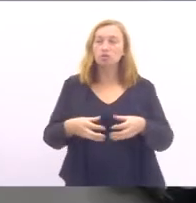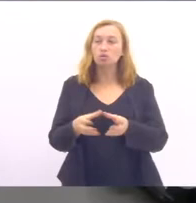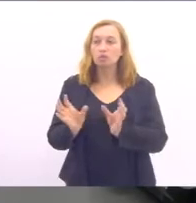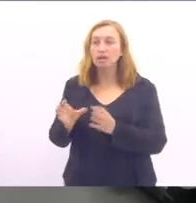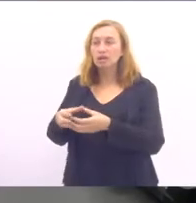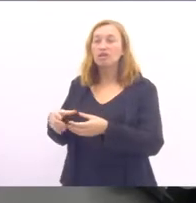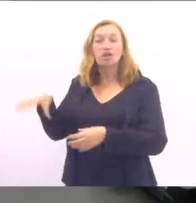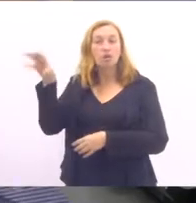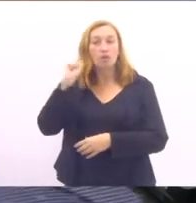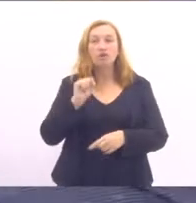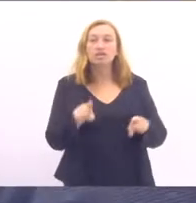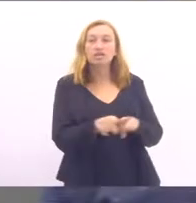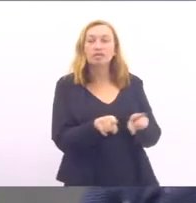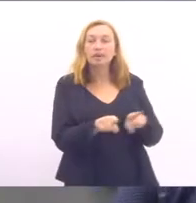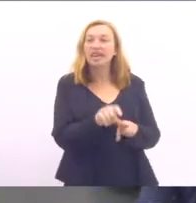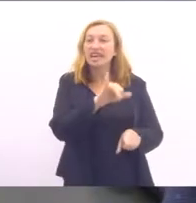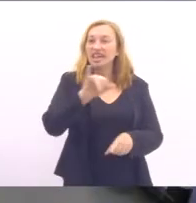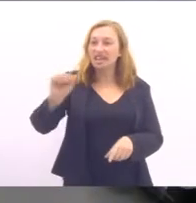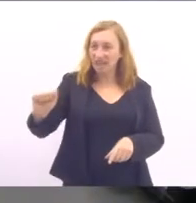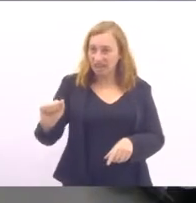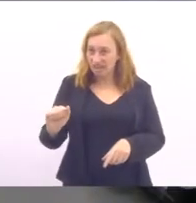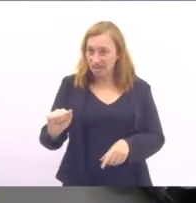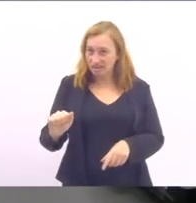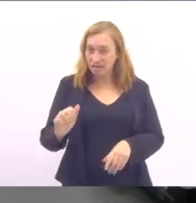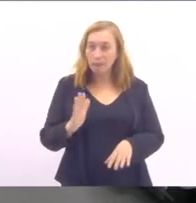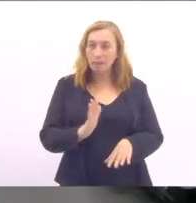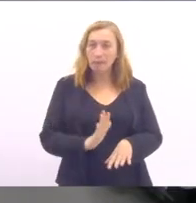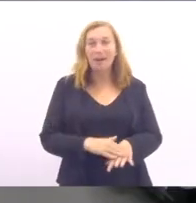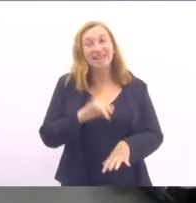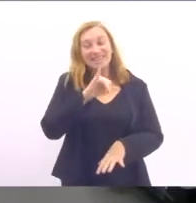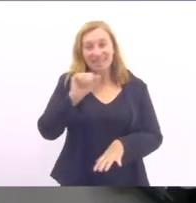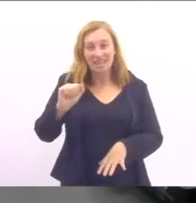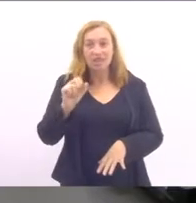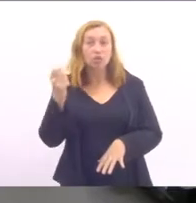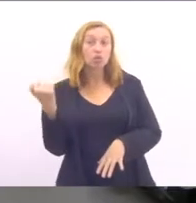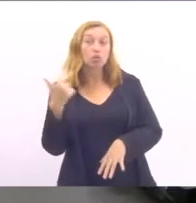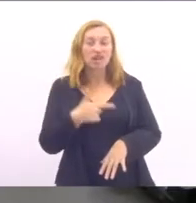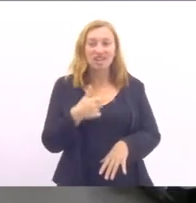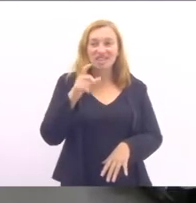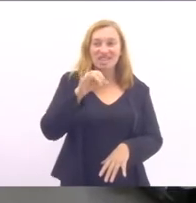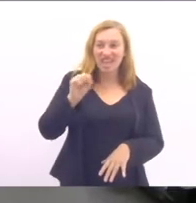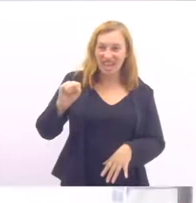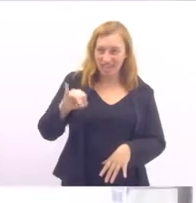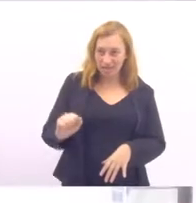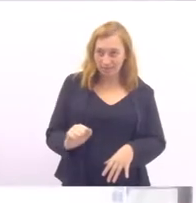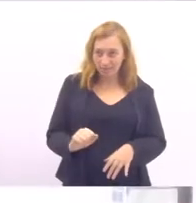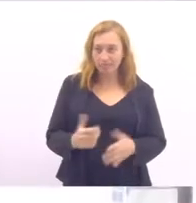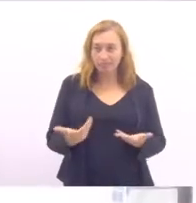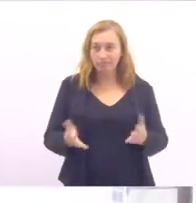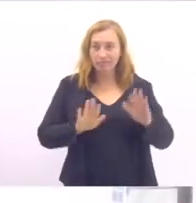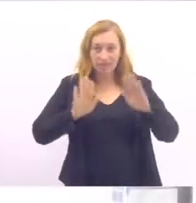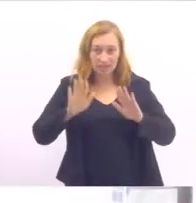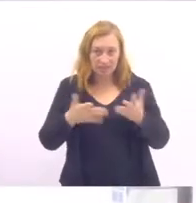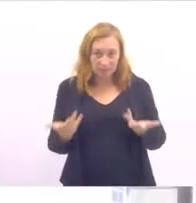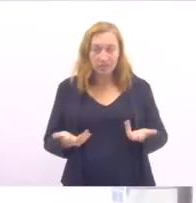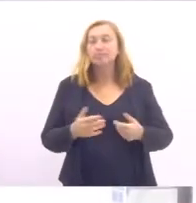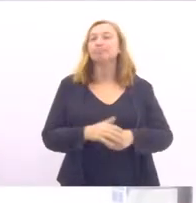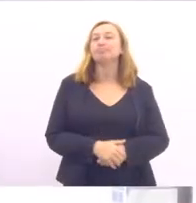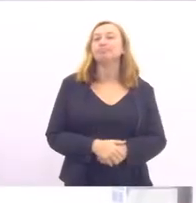ouvir o INEA, nesse caso, até mais o INEA do que a CEAS, né? Porque a gente está falando do licenciamento. Muito